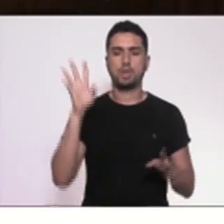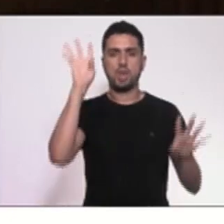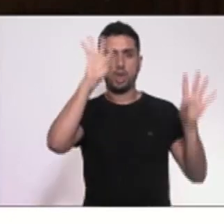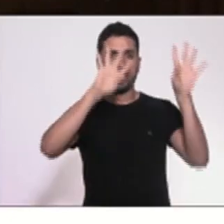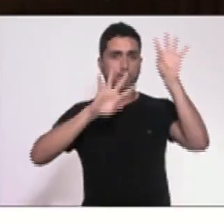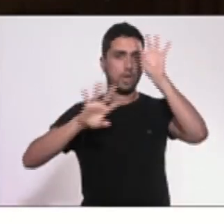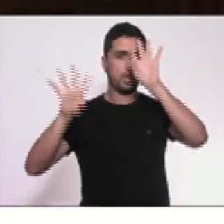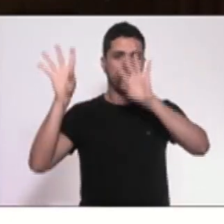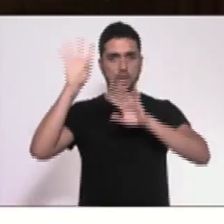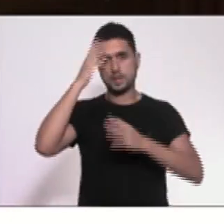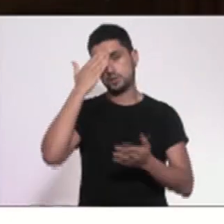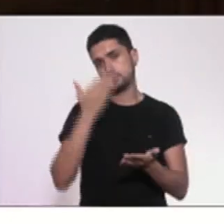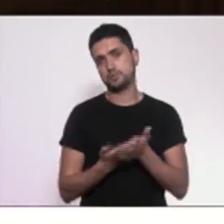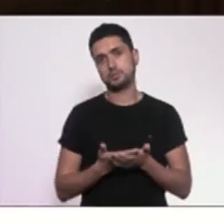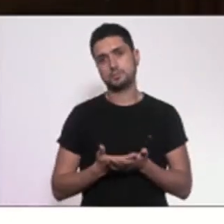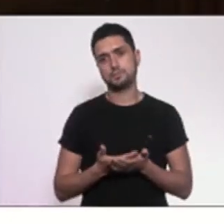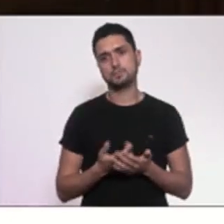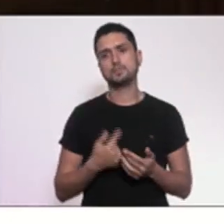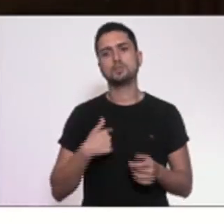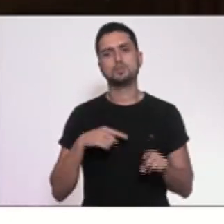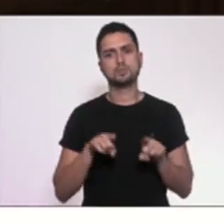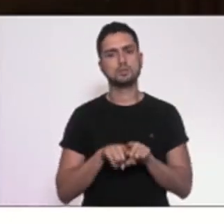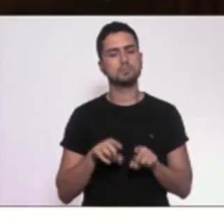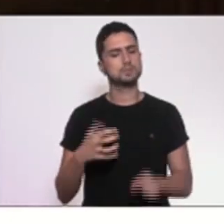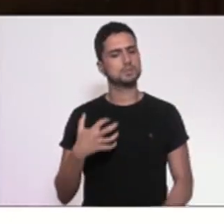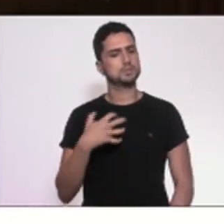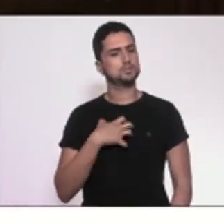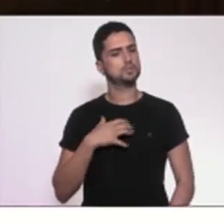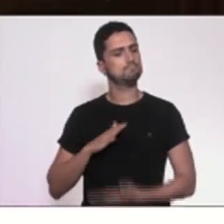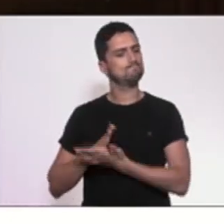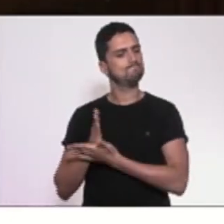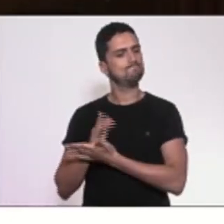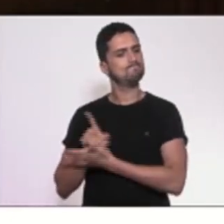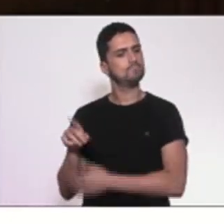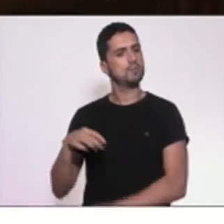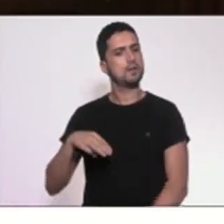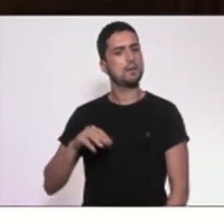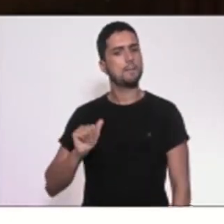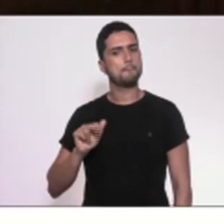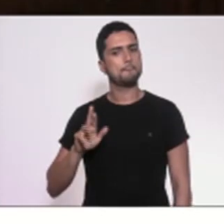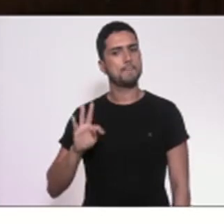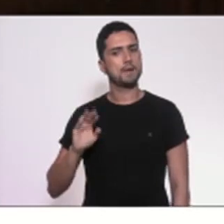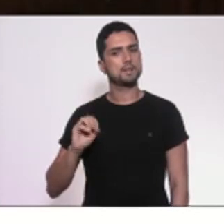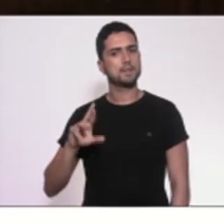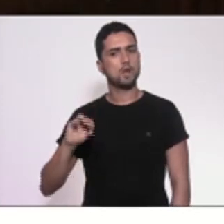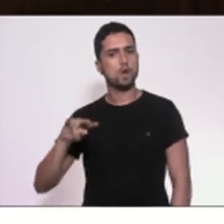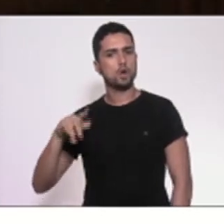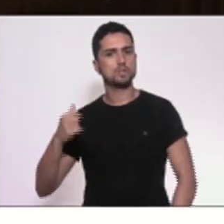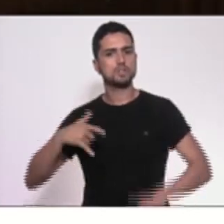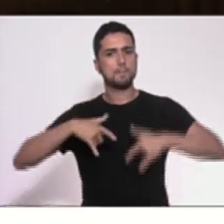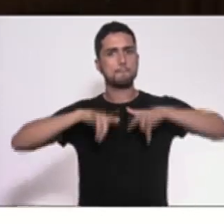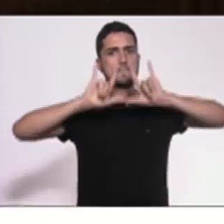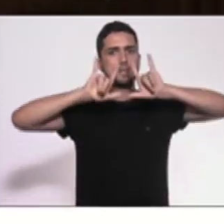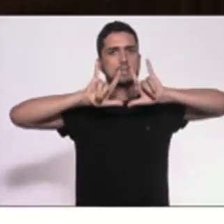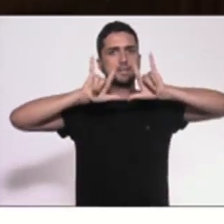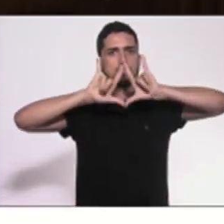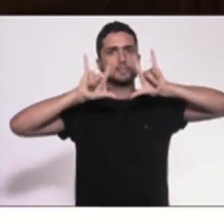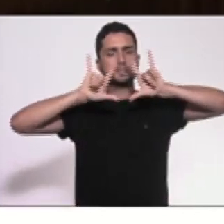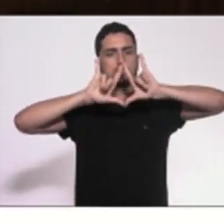pela fala da deputada Marta Rocha, que trouxe a questão das milícias como um problema que tem que ser